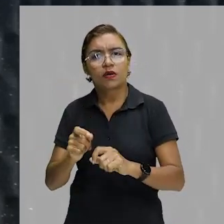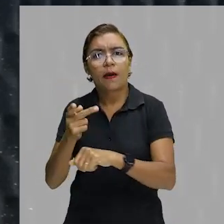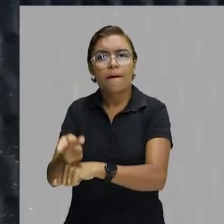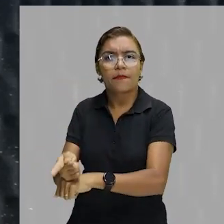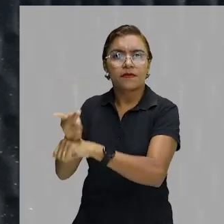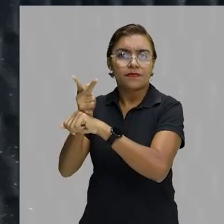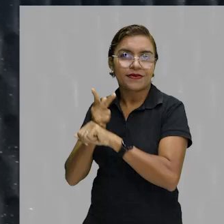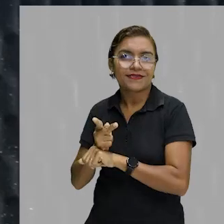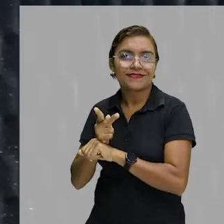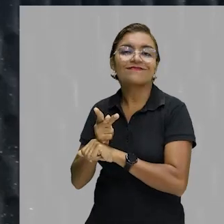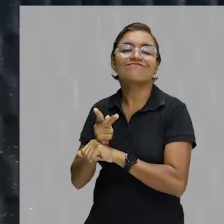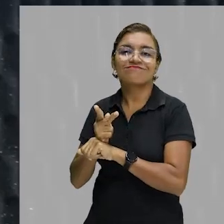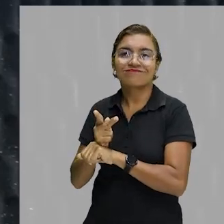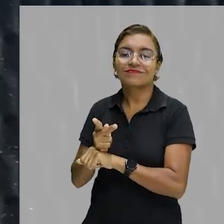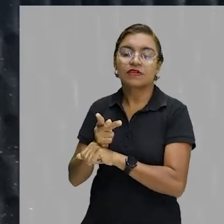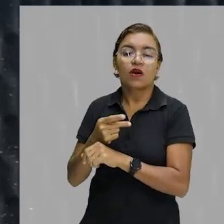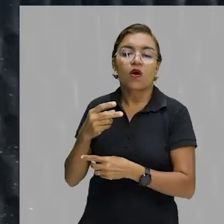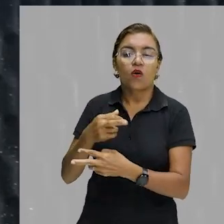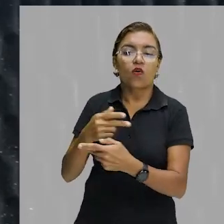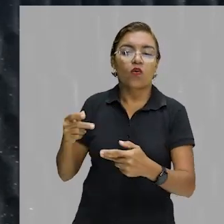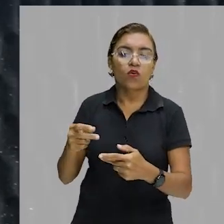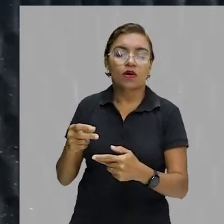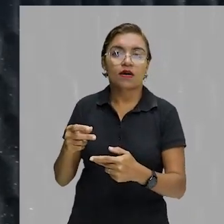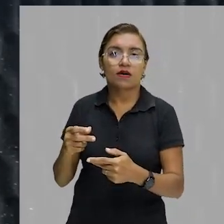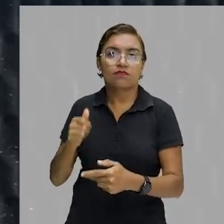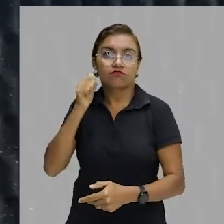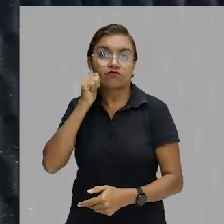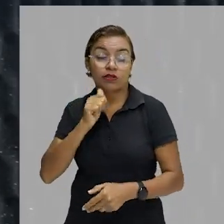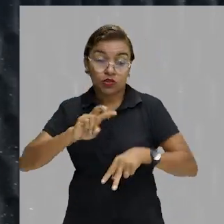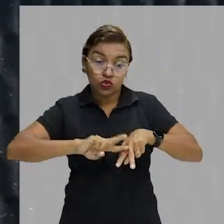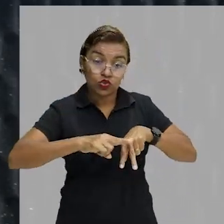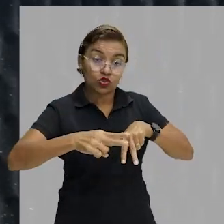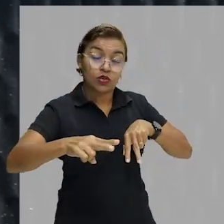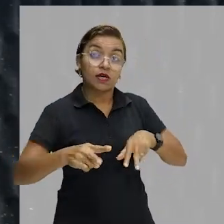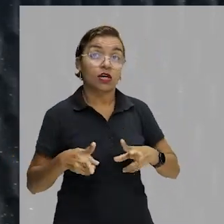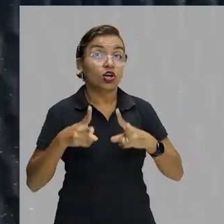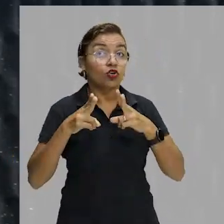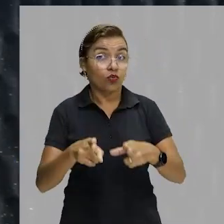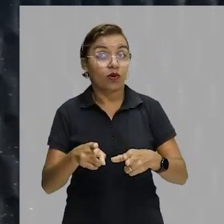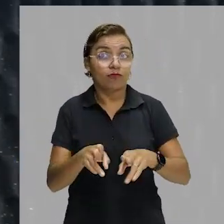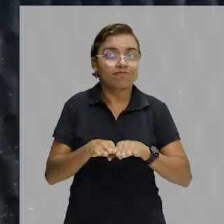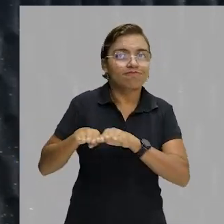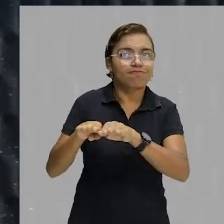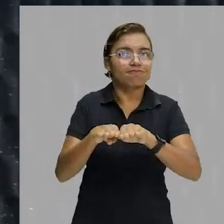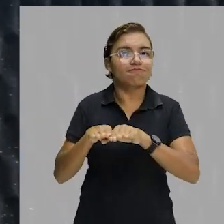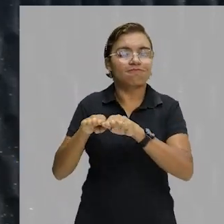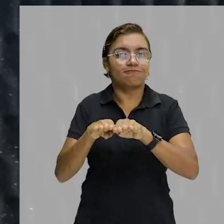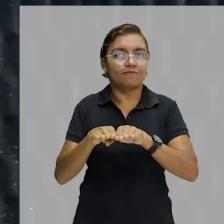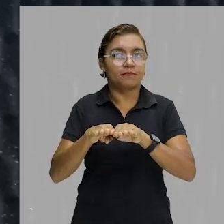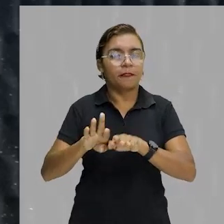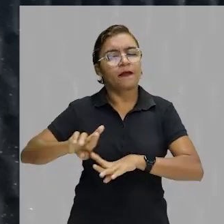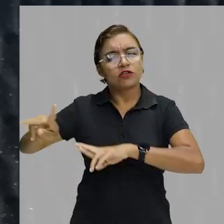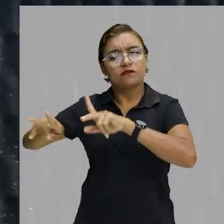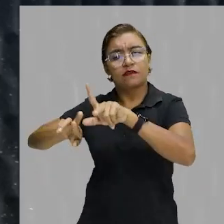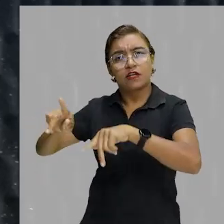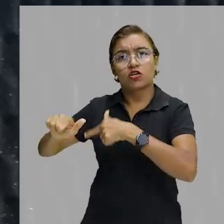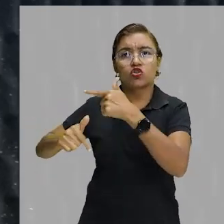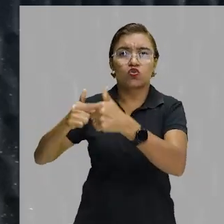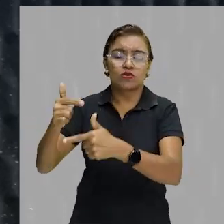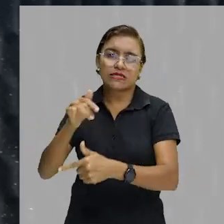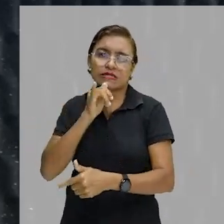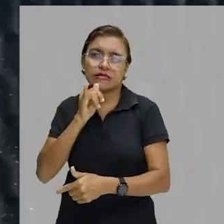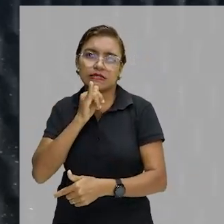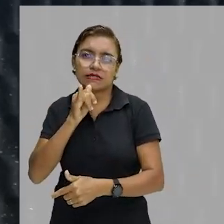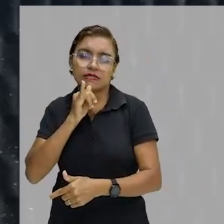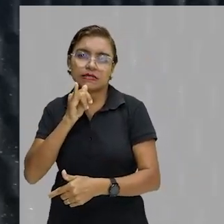premiações. As premiações entre os gêneros, elas são iguais, elas são equiparadas. Diferentemente, se nós formos pegar aqui, por